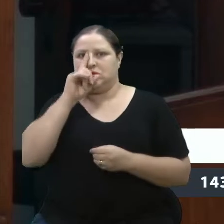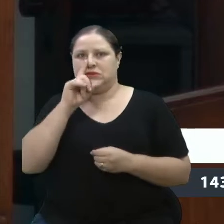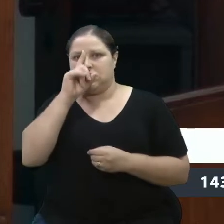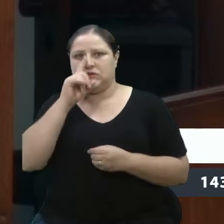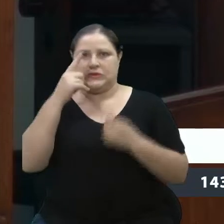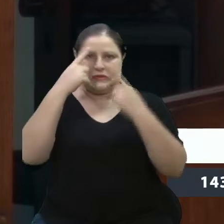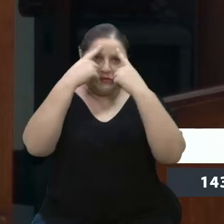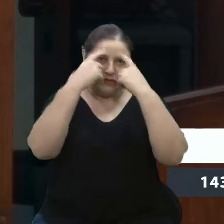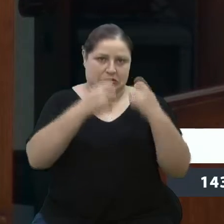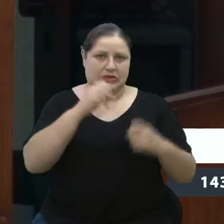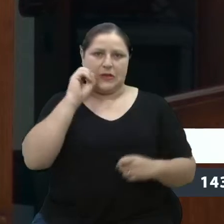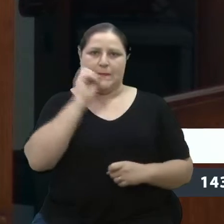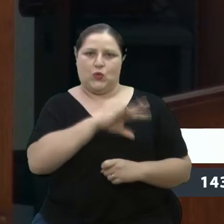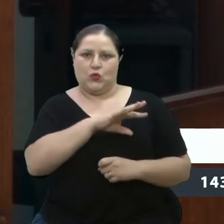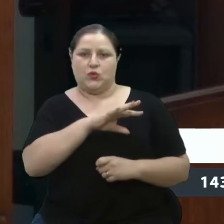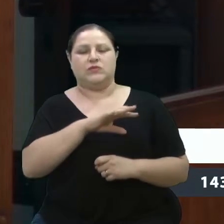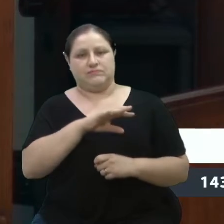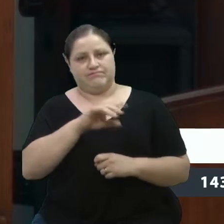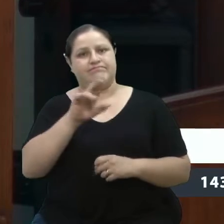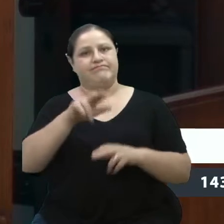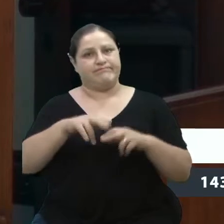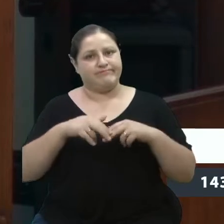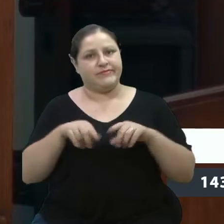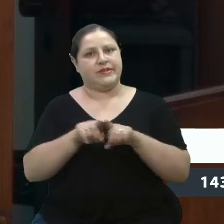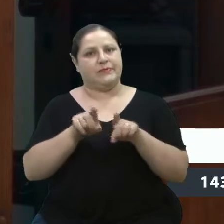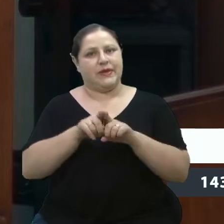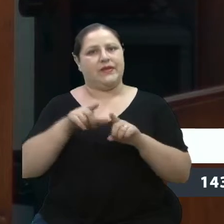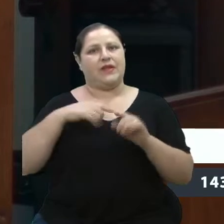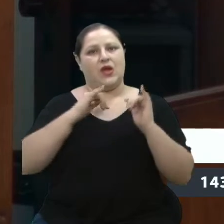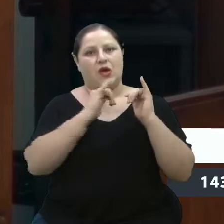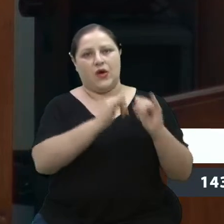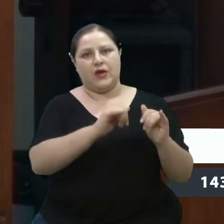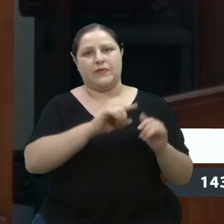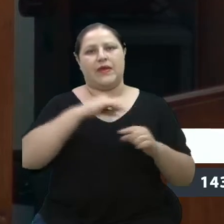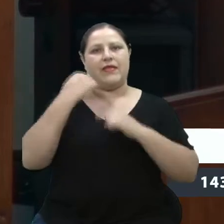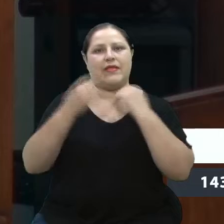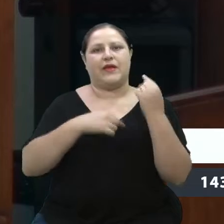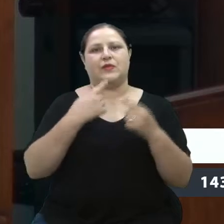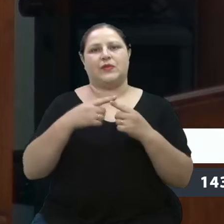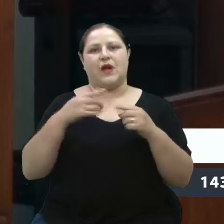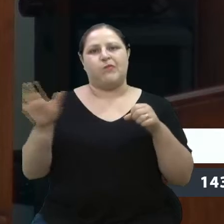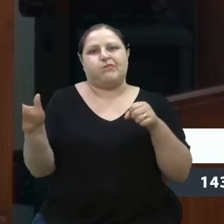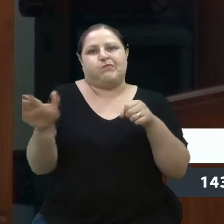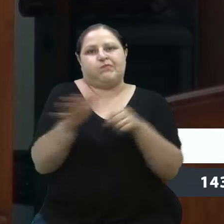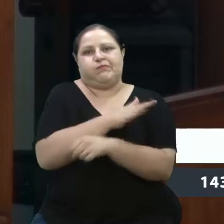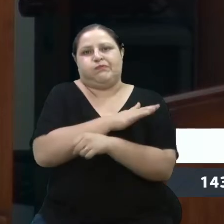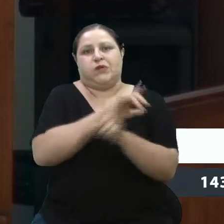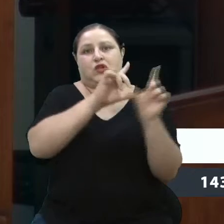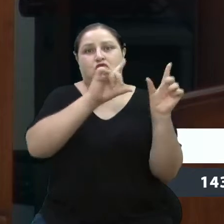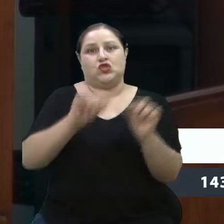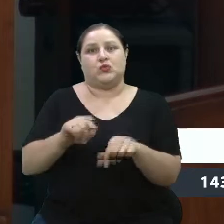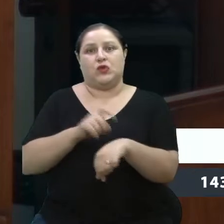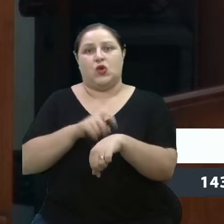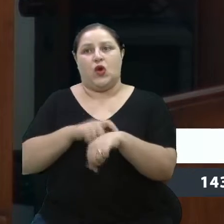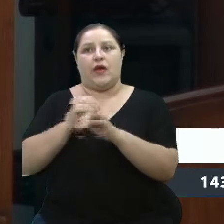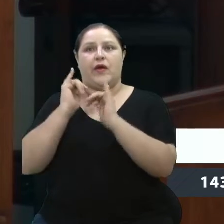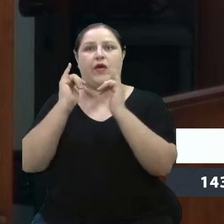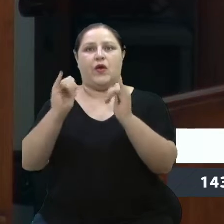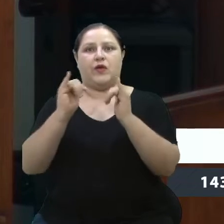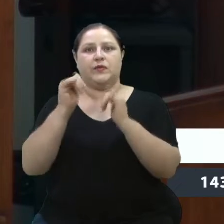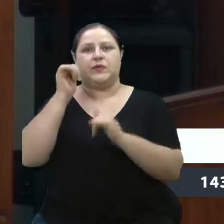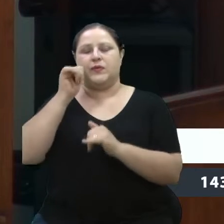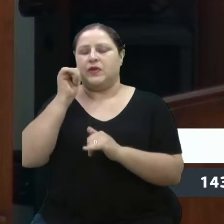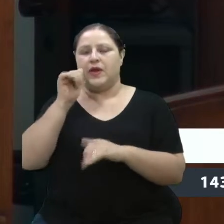abuso. Além disso, os atrasos devido aos ônibus lotados e as diminuições de horário deixam as mulheres cada vez